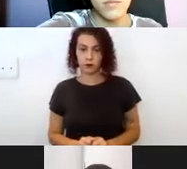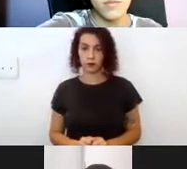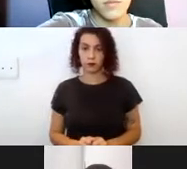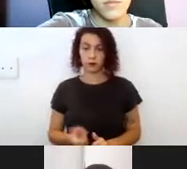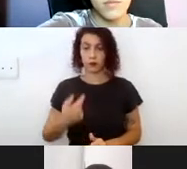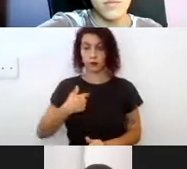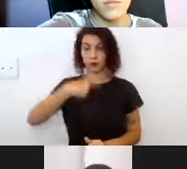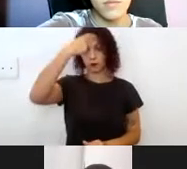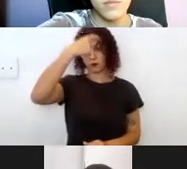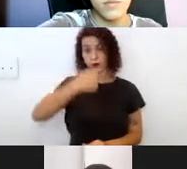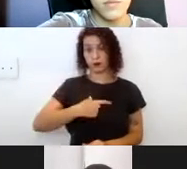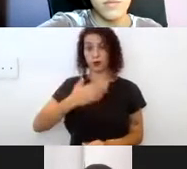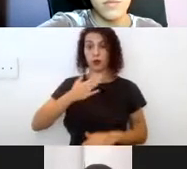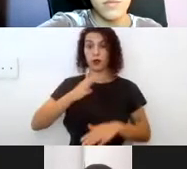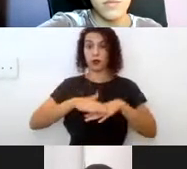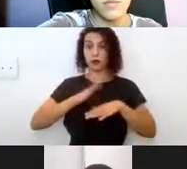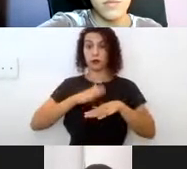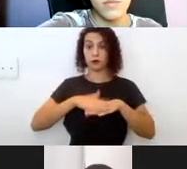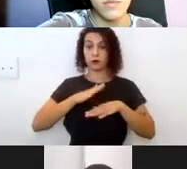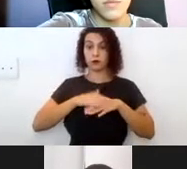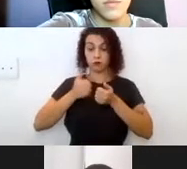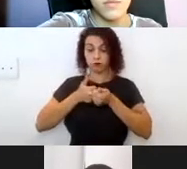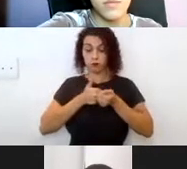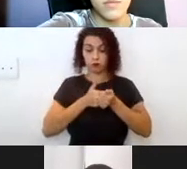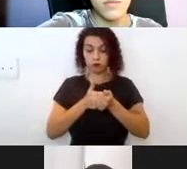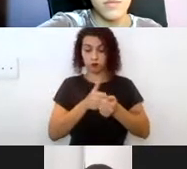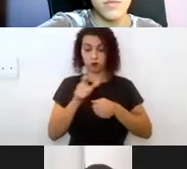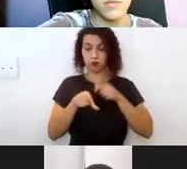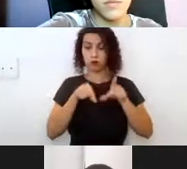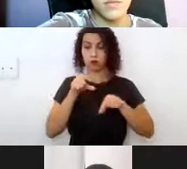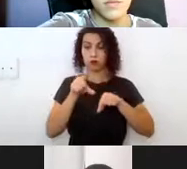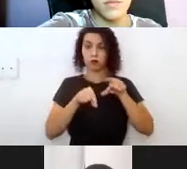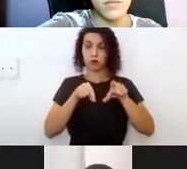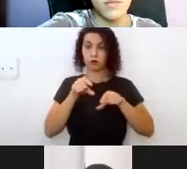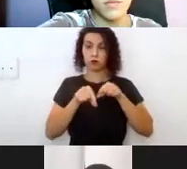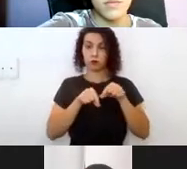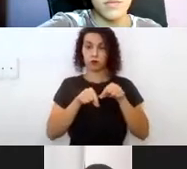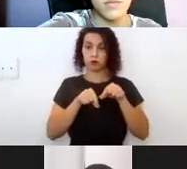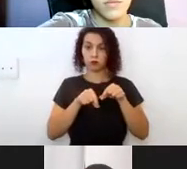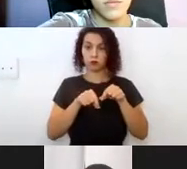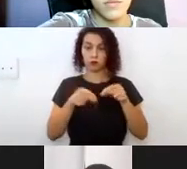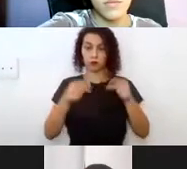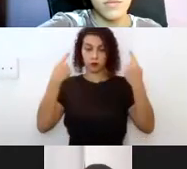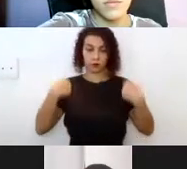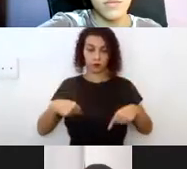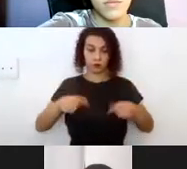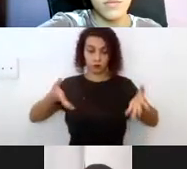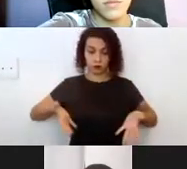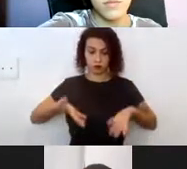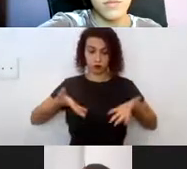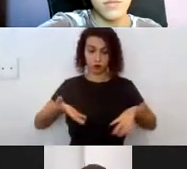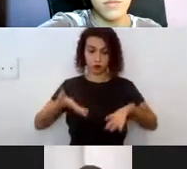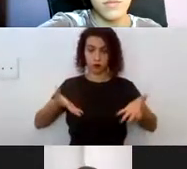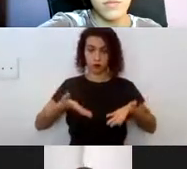eu sou a minha própria embarcação ou seja o meu corpo é aquilo que me move é aquilo que nem